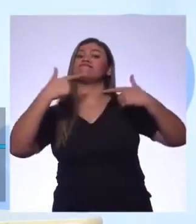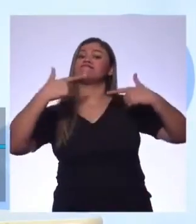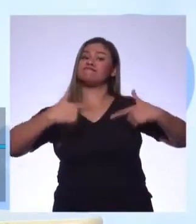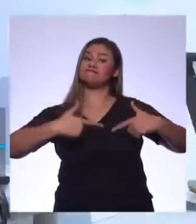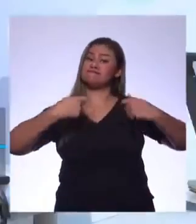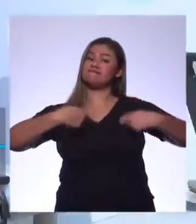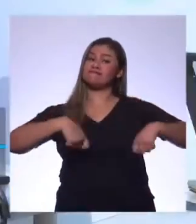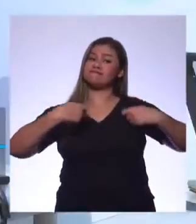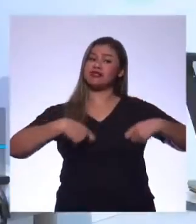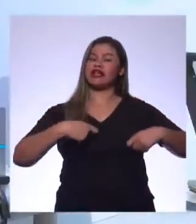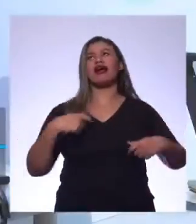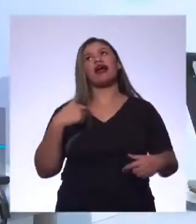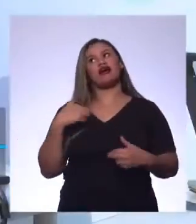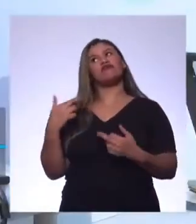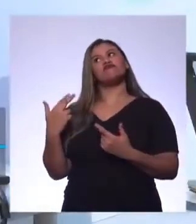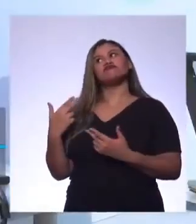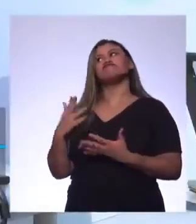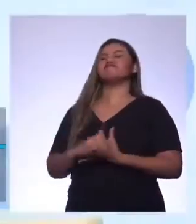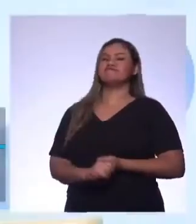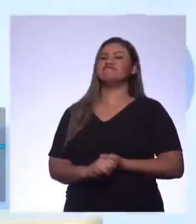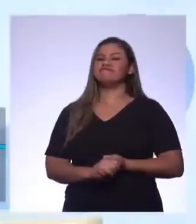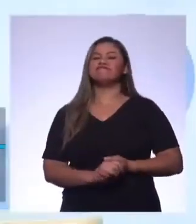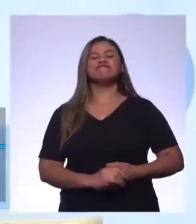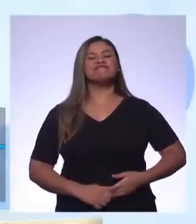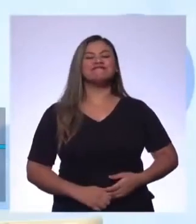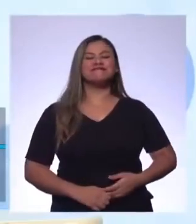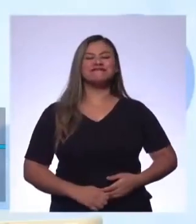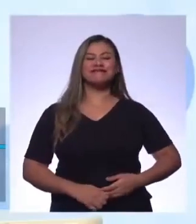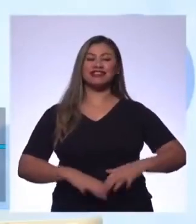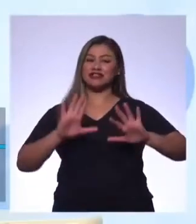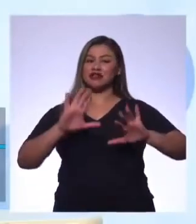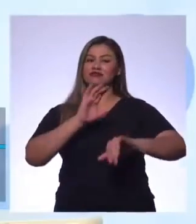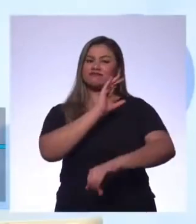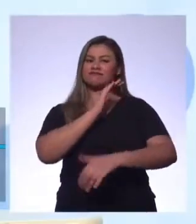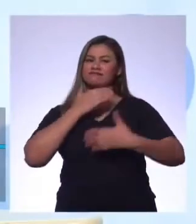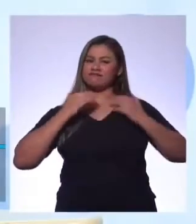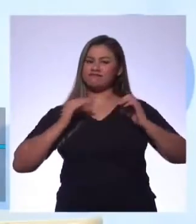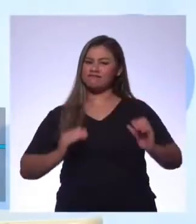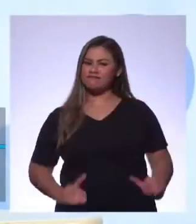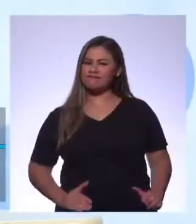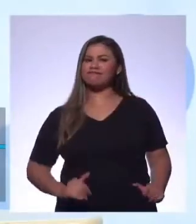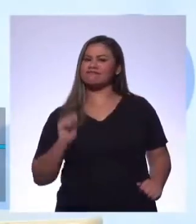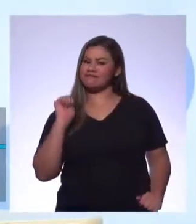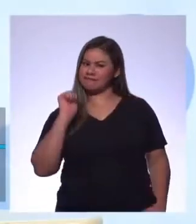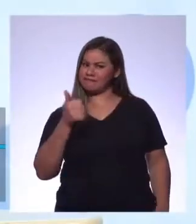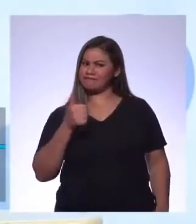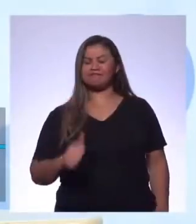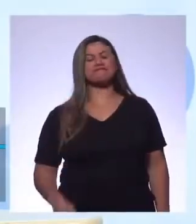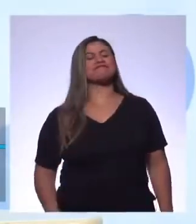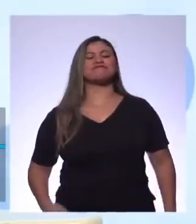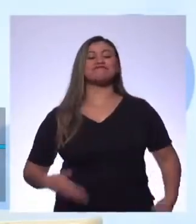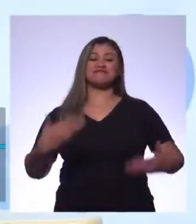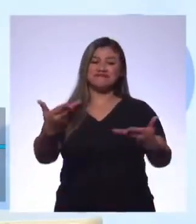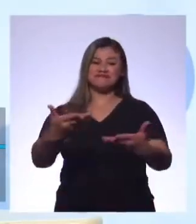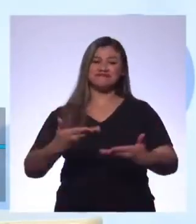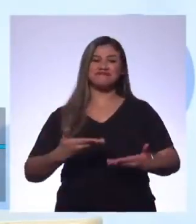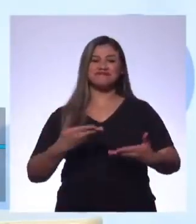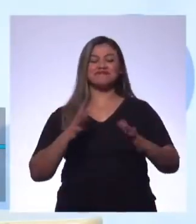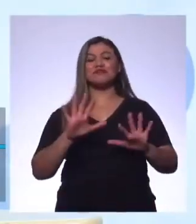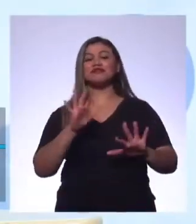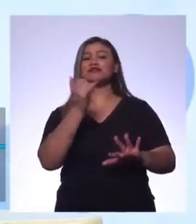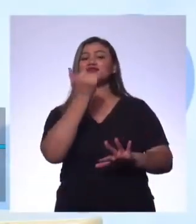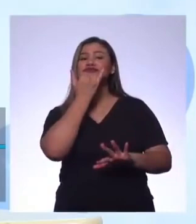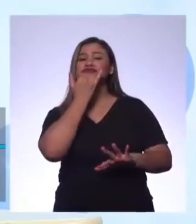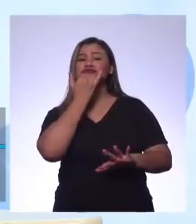aí, Ah, né? tipo eu. Tá bom. Então, se comporte. Ó, vamos Tá. lá. Acolhida. Ah,